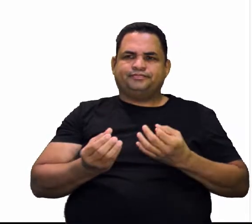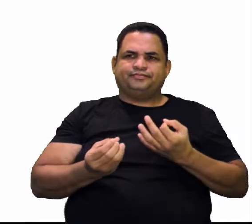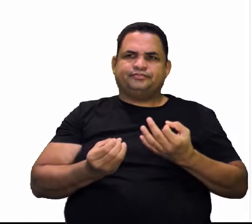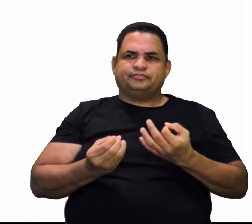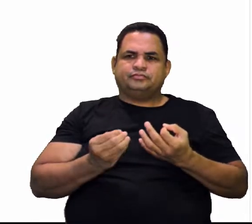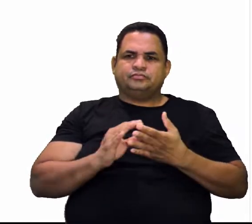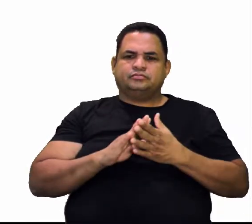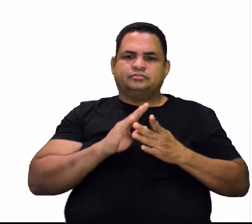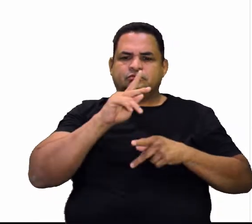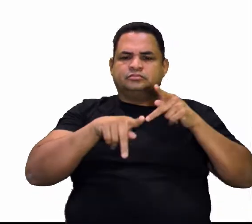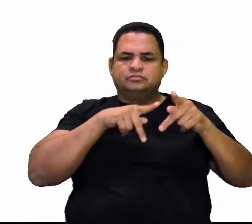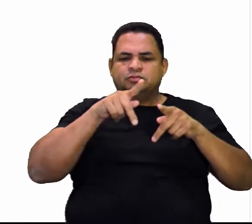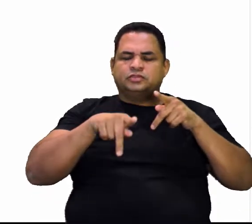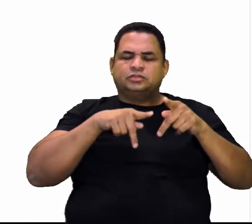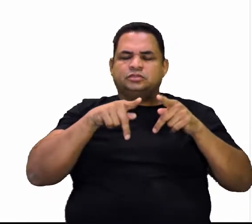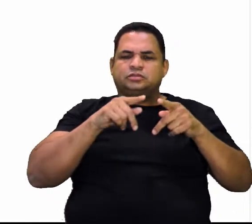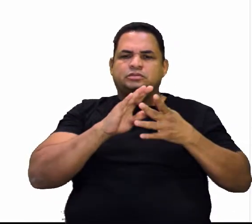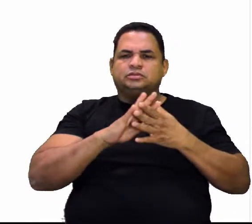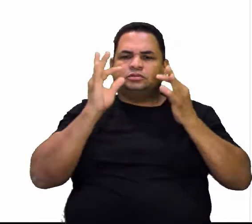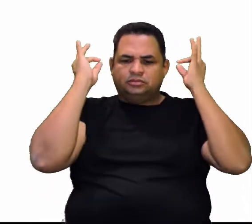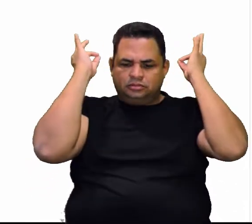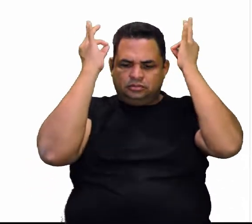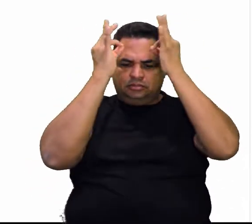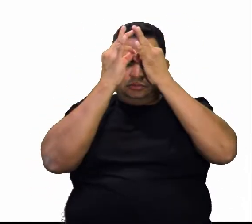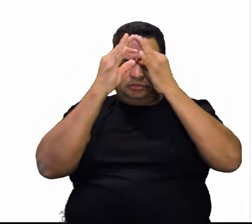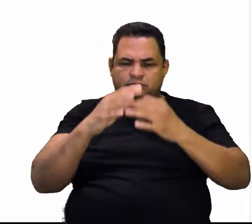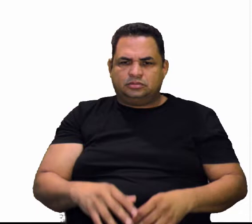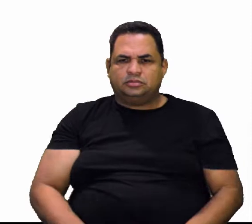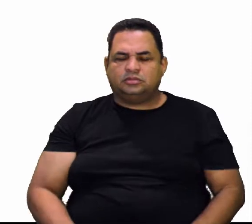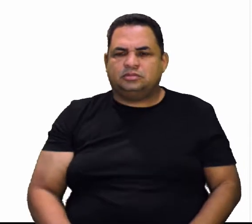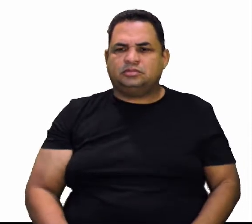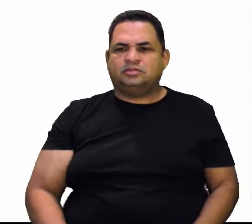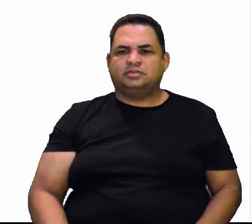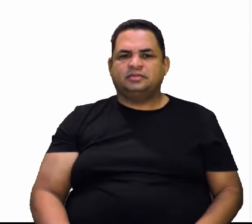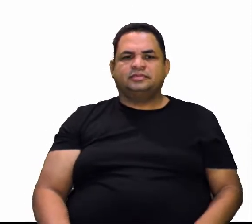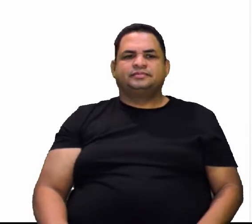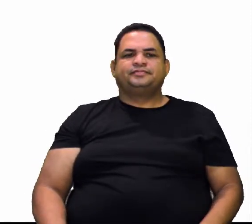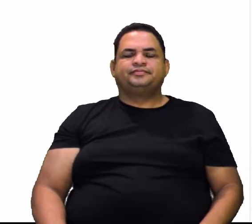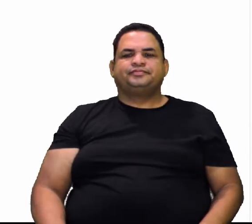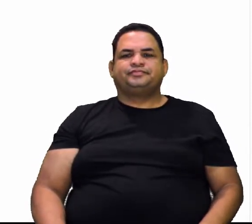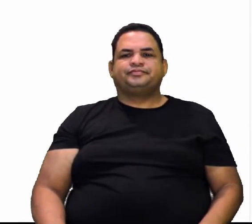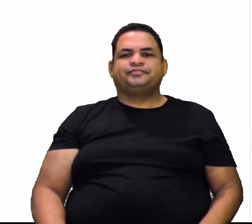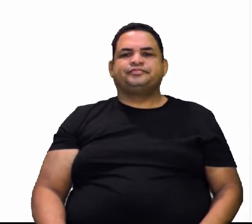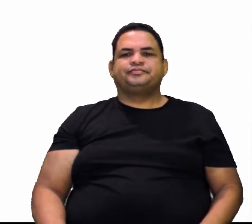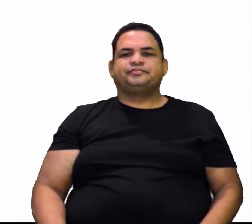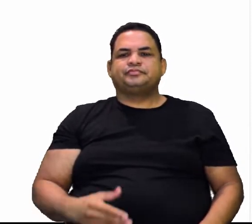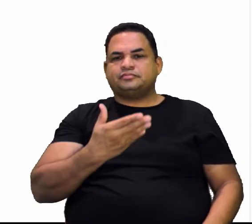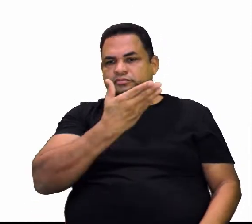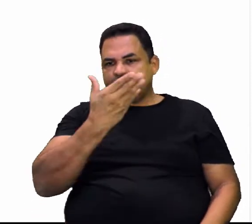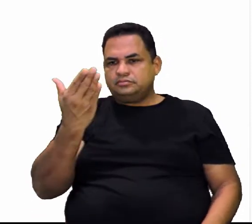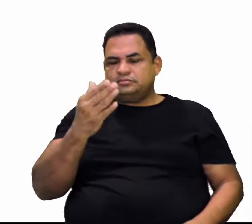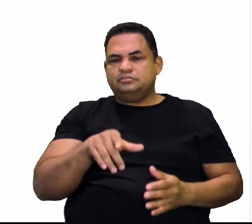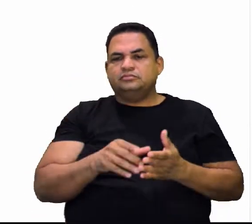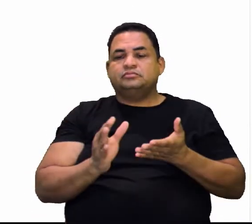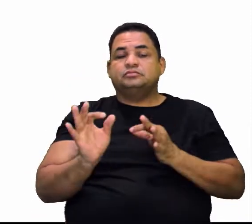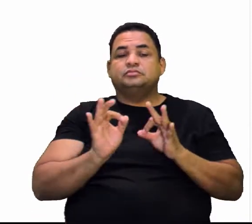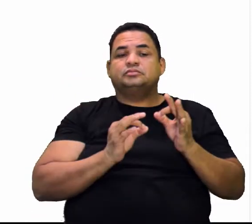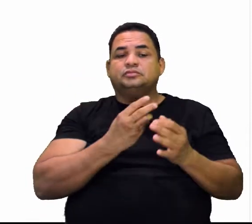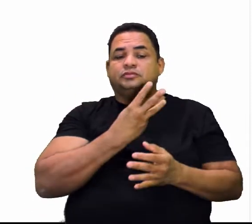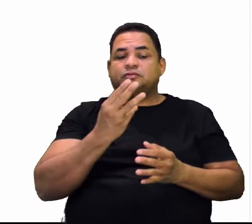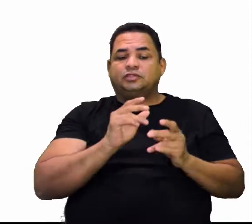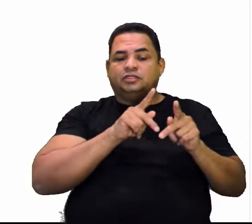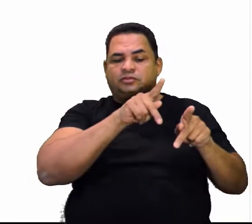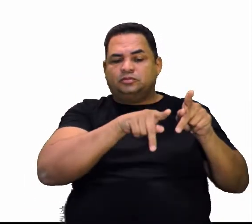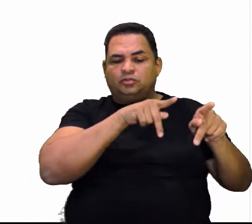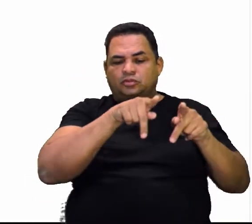da civilização grega, que a Grécia não fez o Império unificado. Roma foi fundada em 753 a.C. por 3